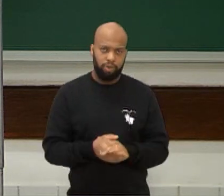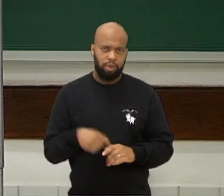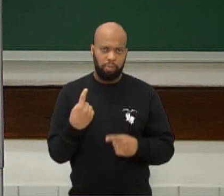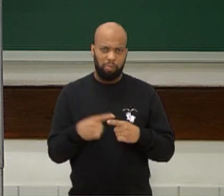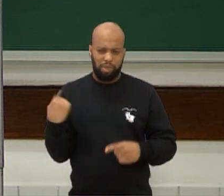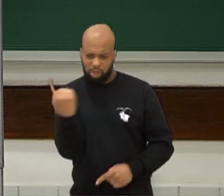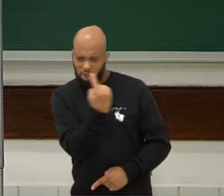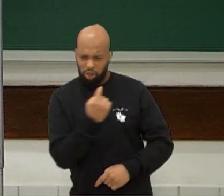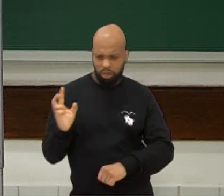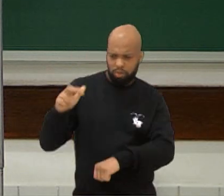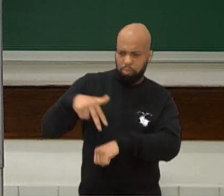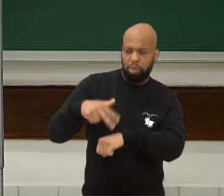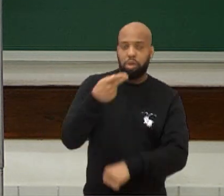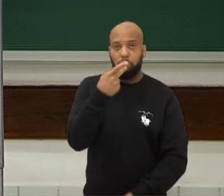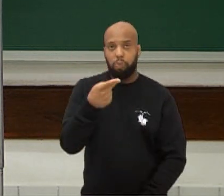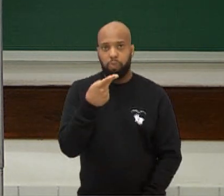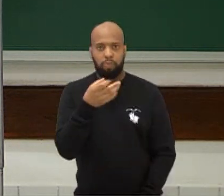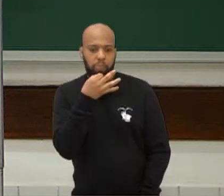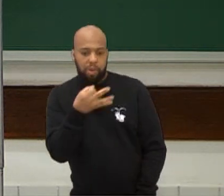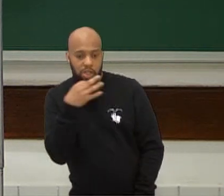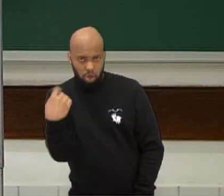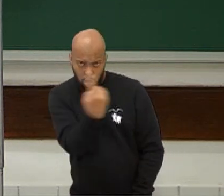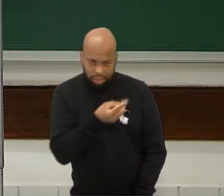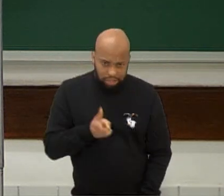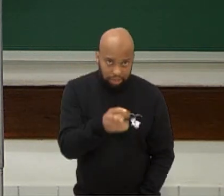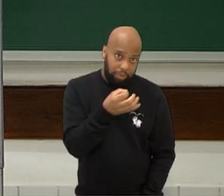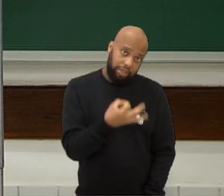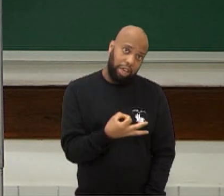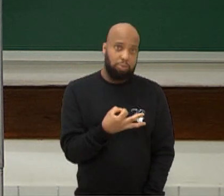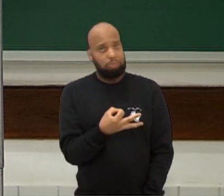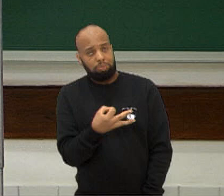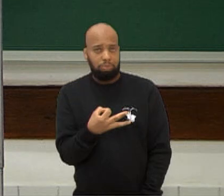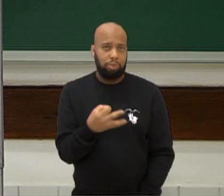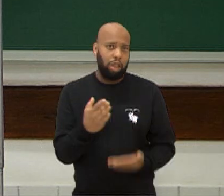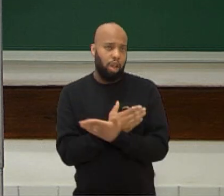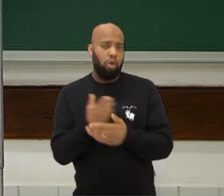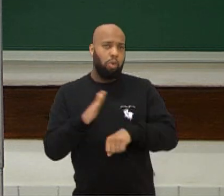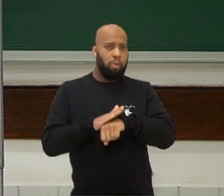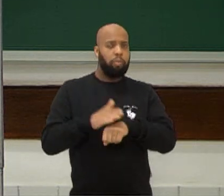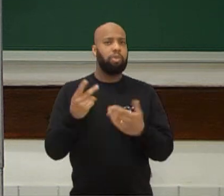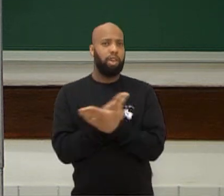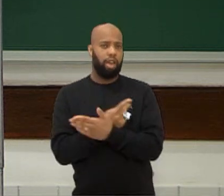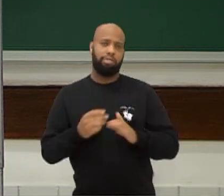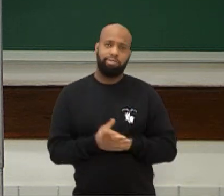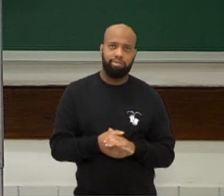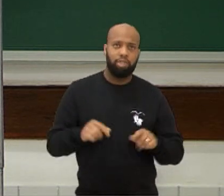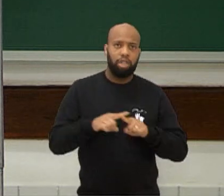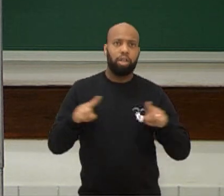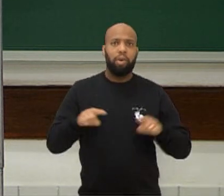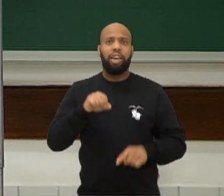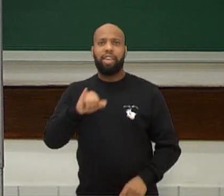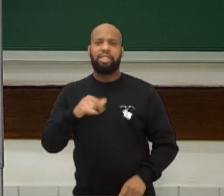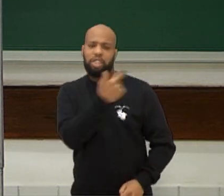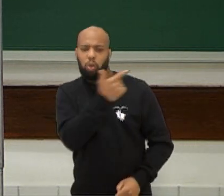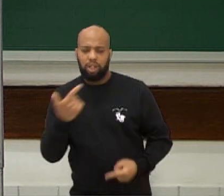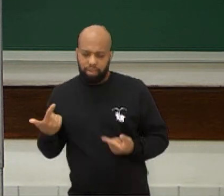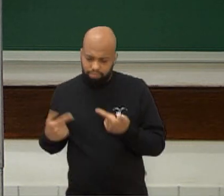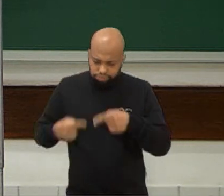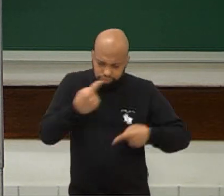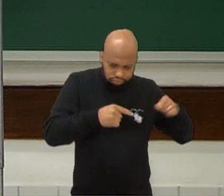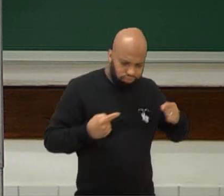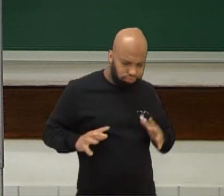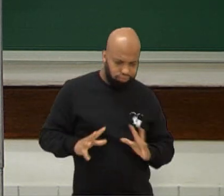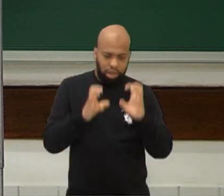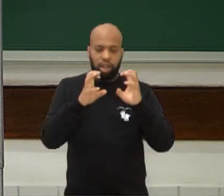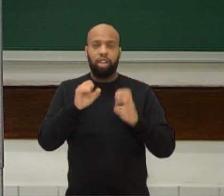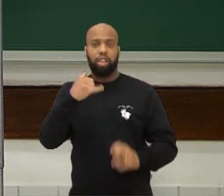certos. Se eu não tenho a oportunidade do conflito, como é que eu posso descobrir se realmente aquilo que eu estou pensando, aquilo que eu estou